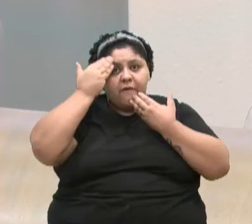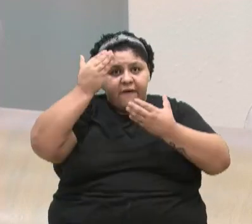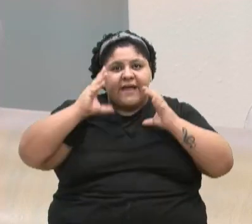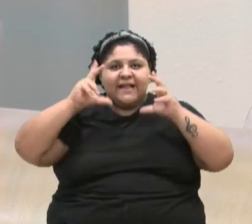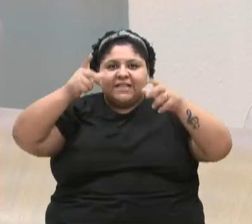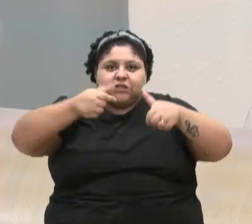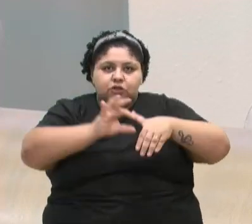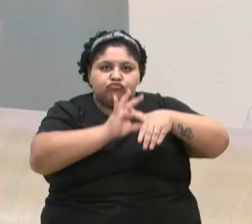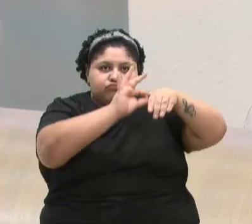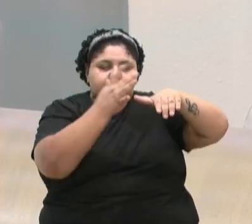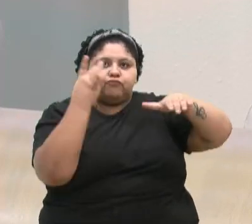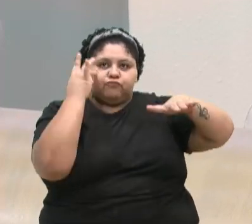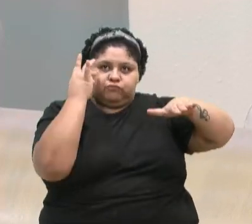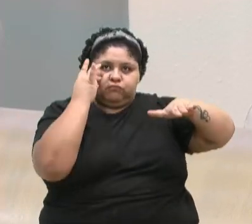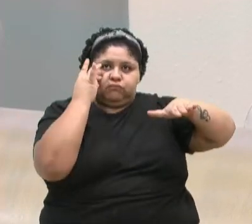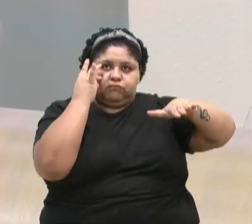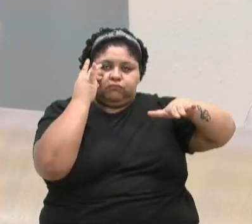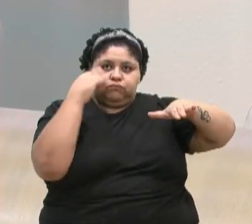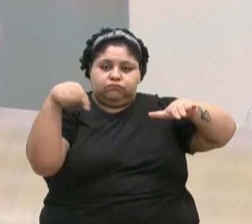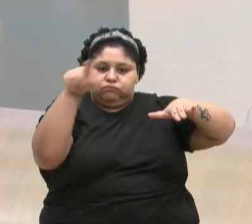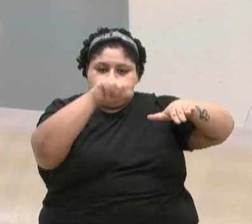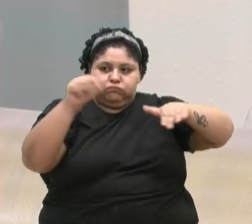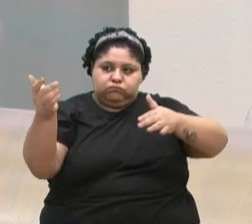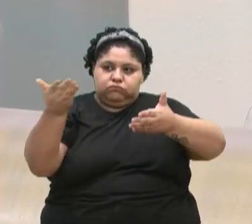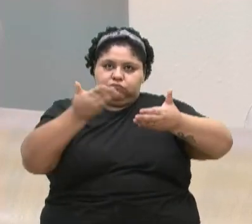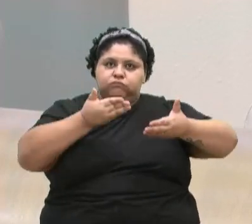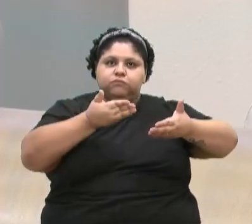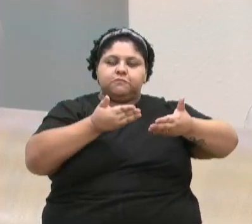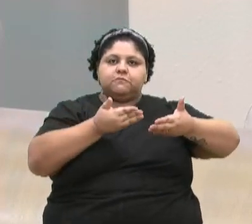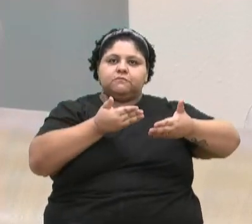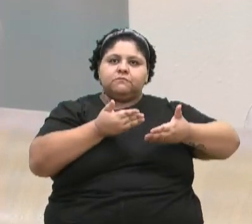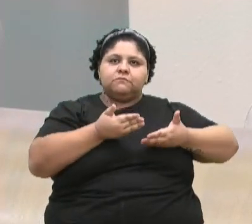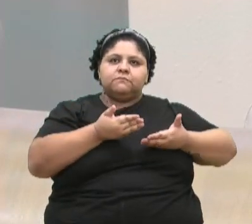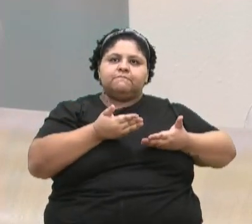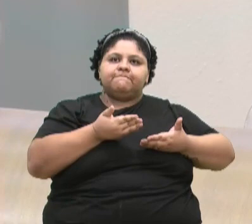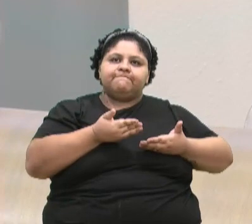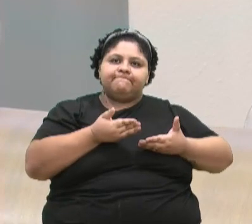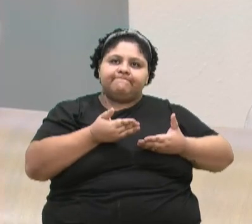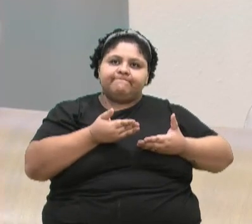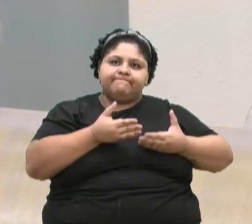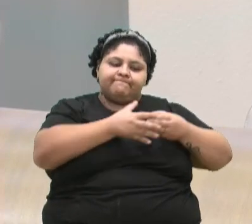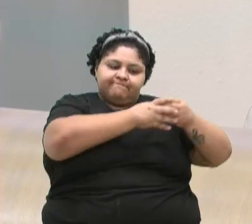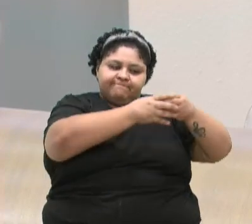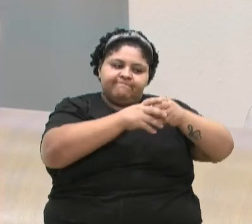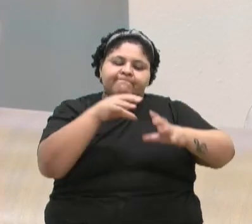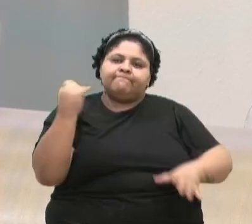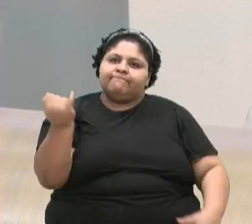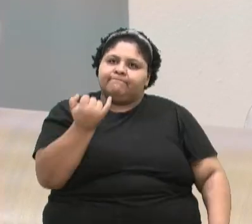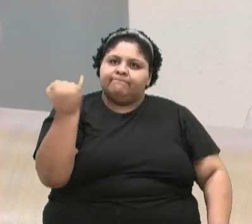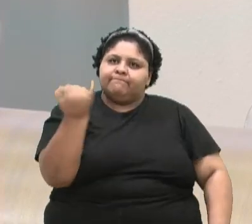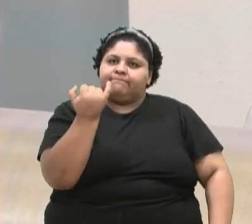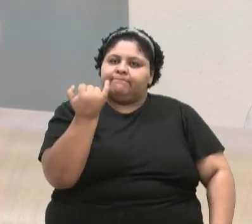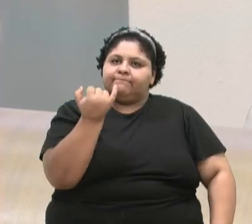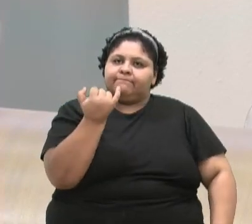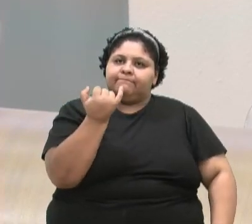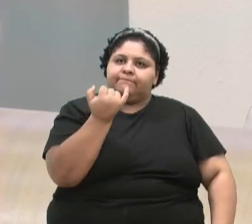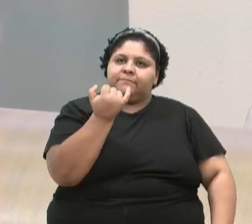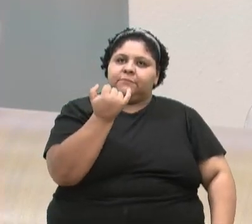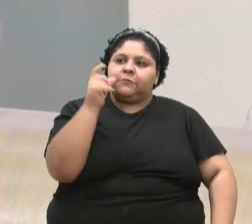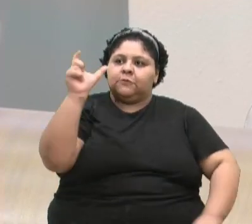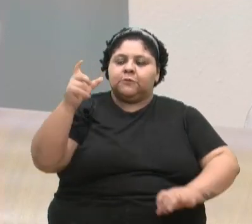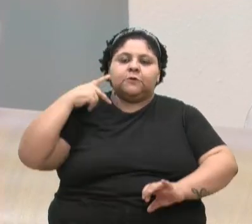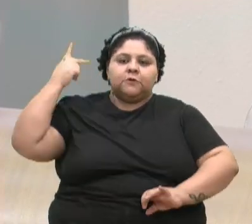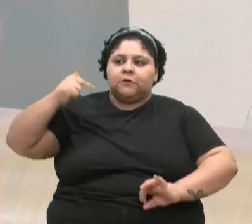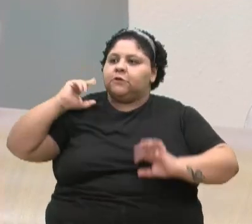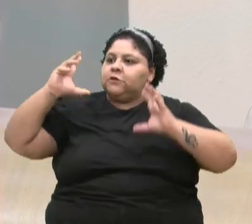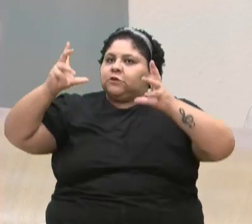as autoridades presentes, os nossos convidados, a equipe tão importante, aos colegas vereadores, a